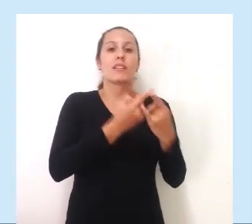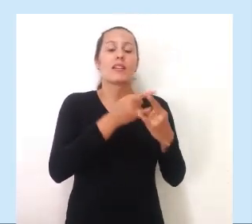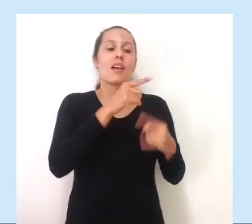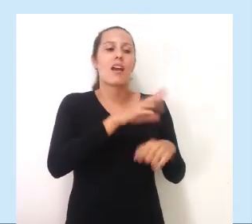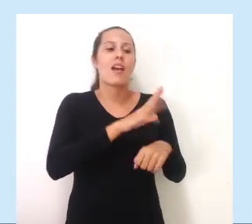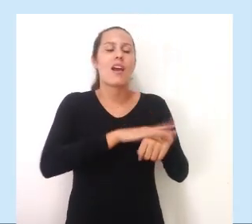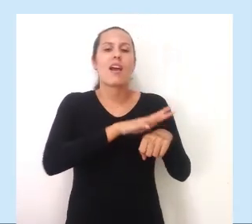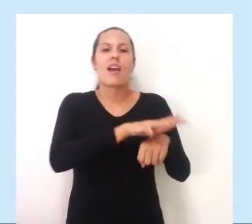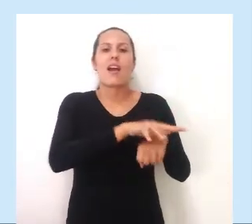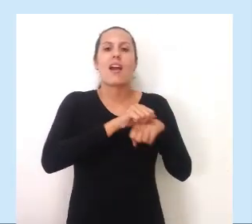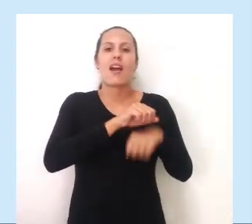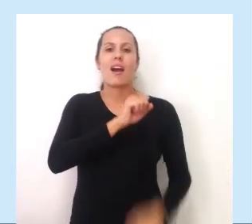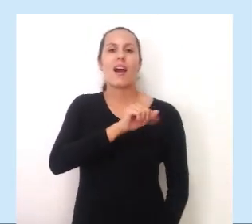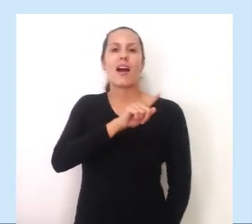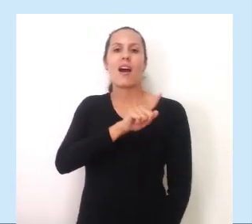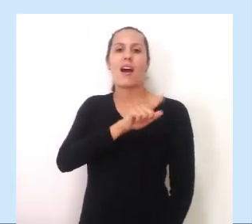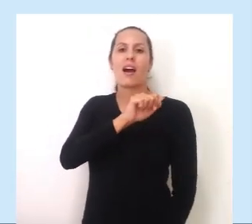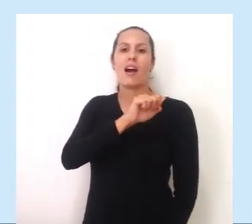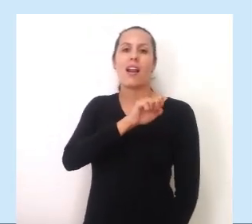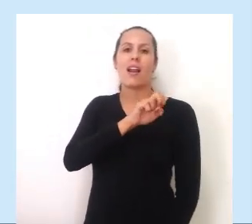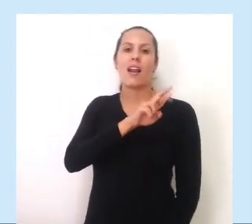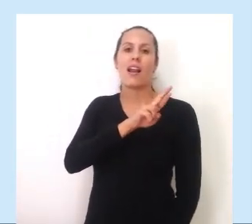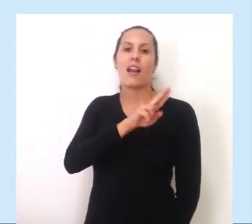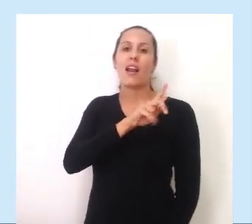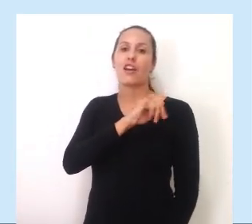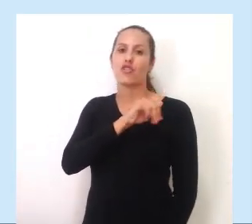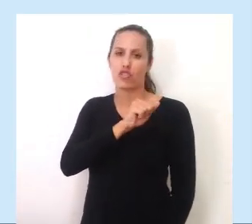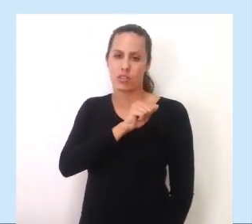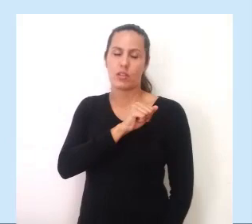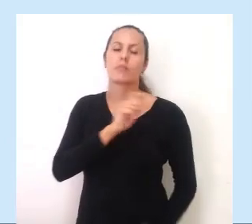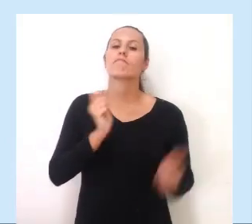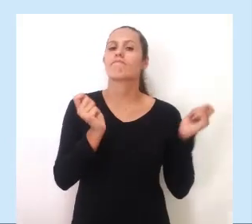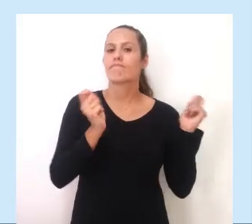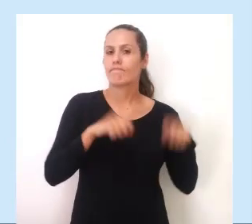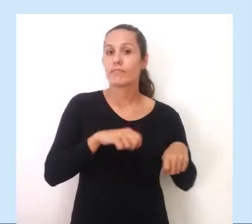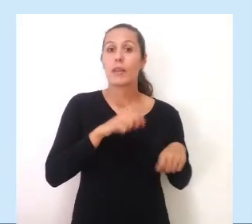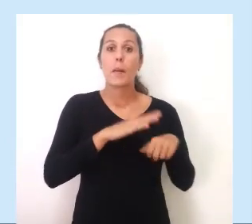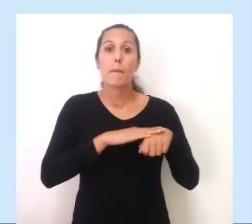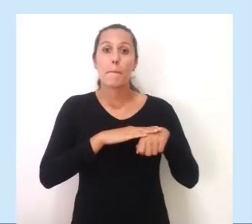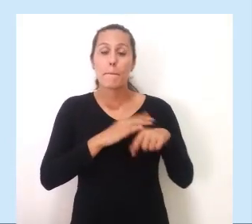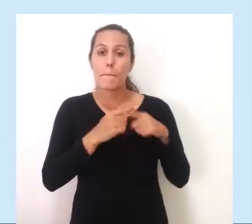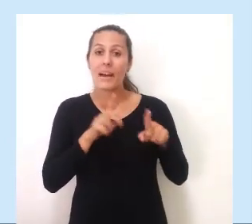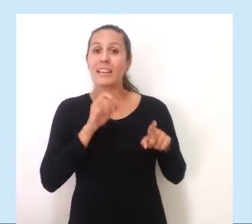ou algumas meninas que vão ter alergia ao preservativo masculino.